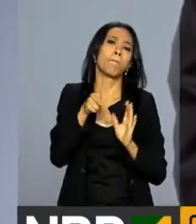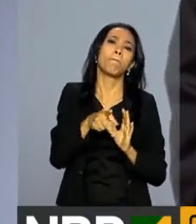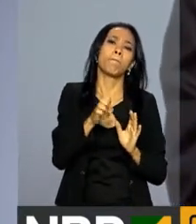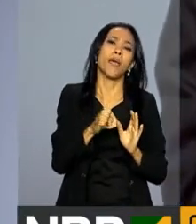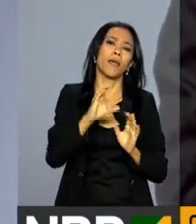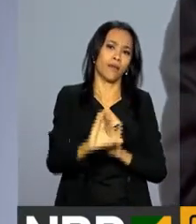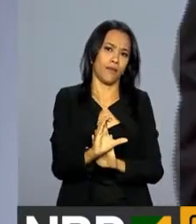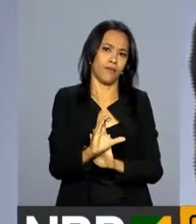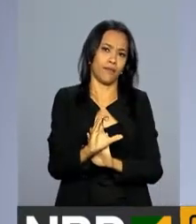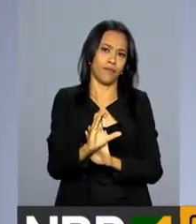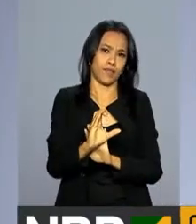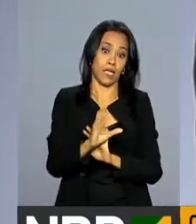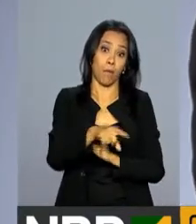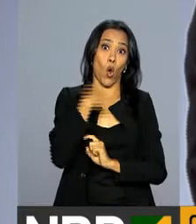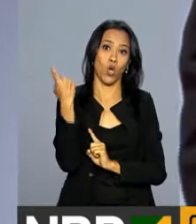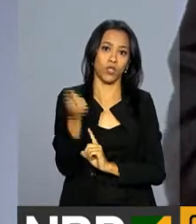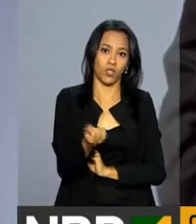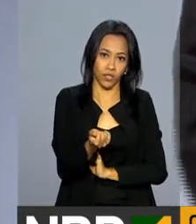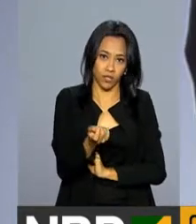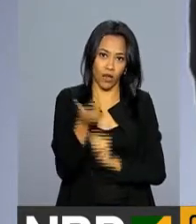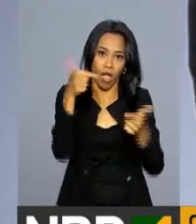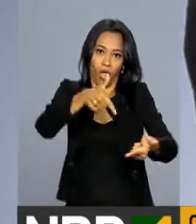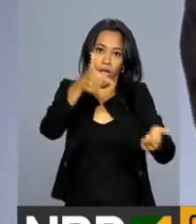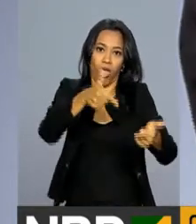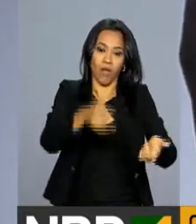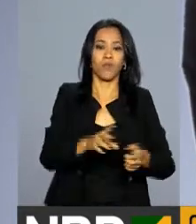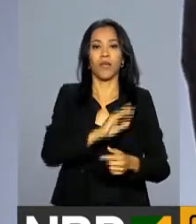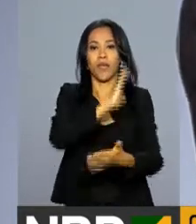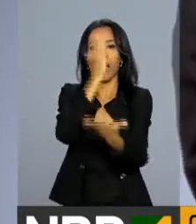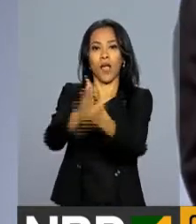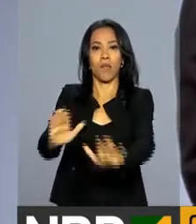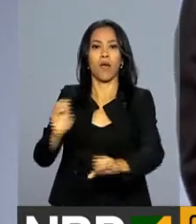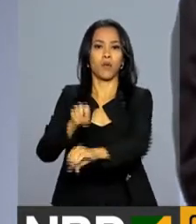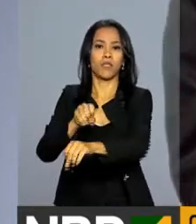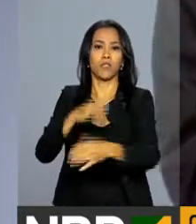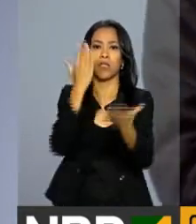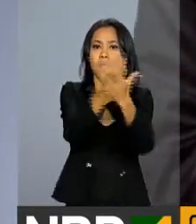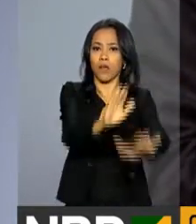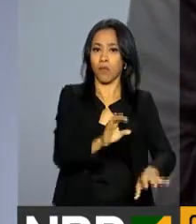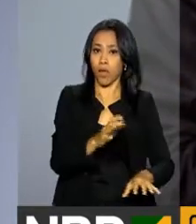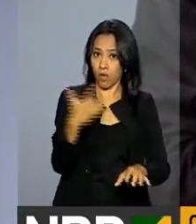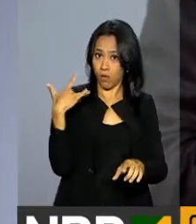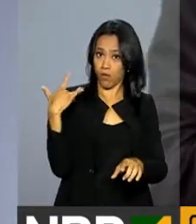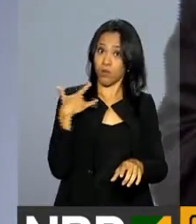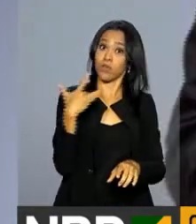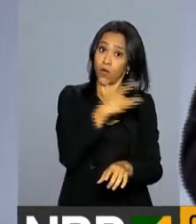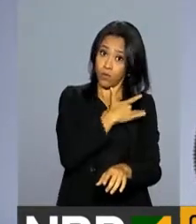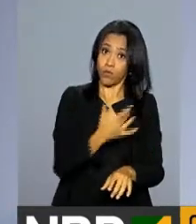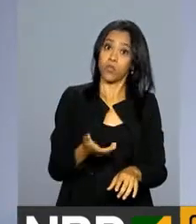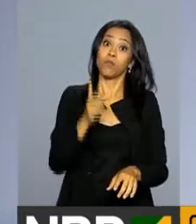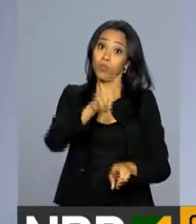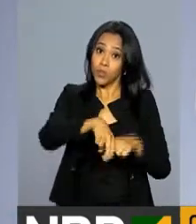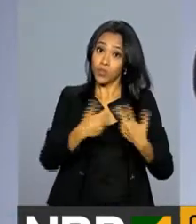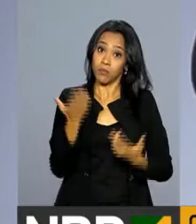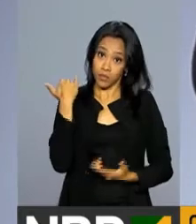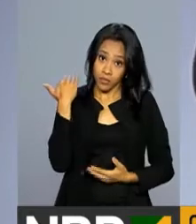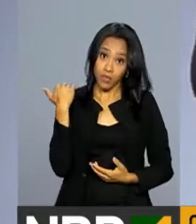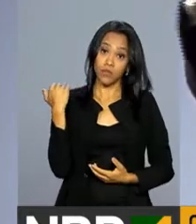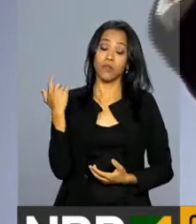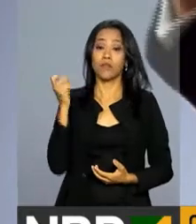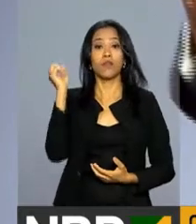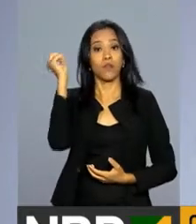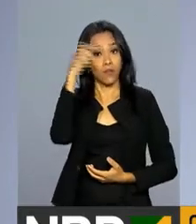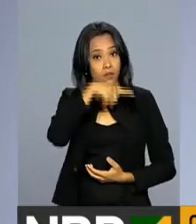emenda constitucional é pequena morte porque acabar com a educação acabado com saúde não é melhor dizer logo é quando nós